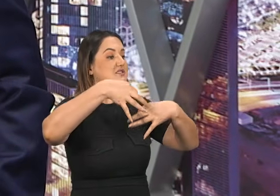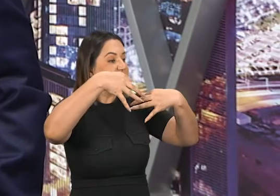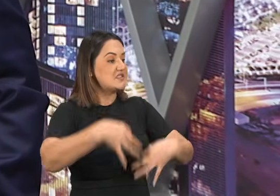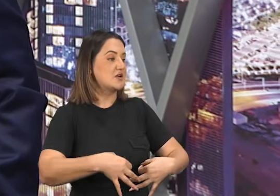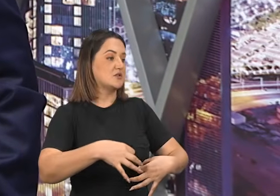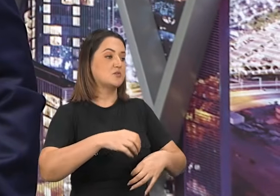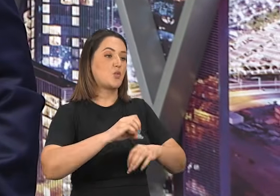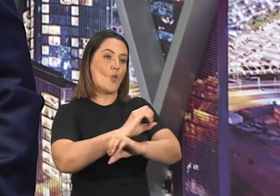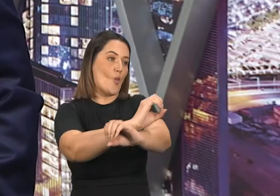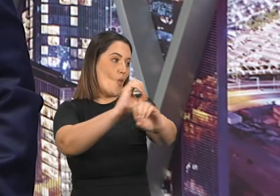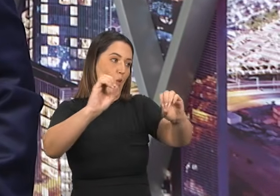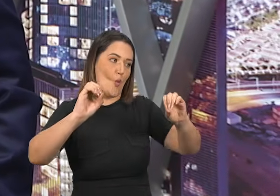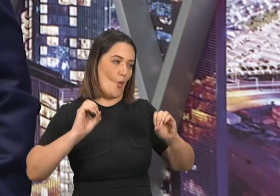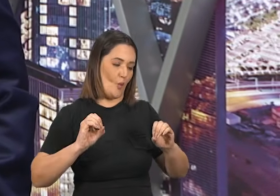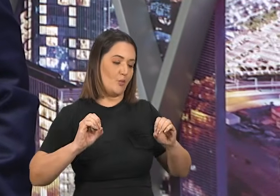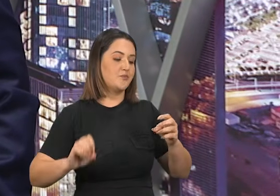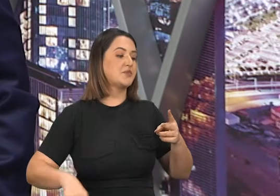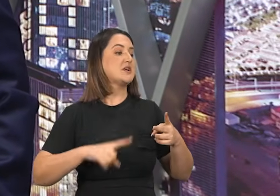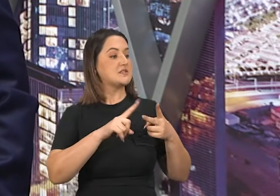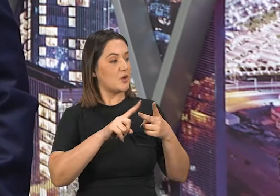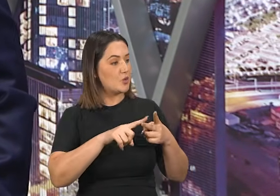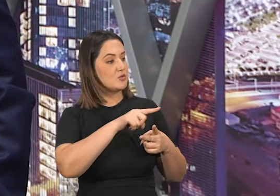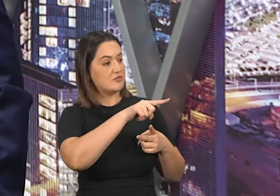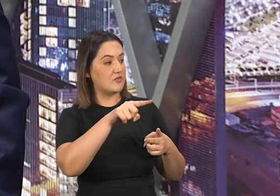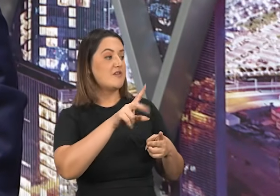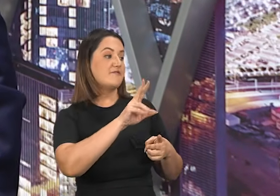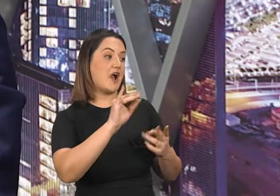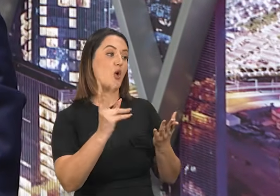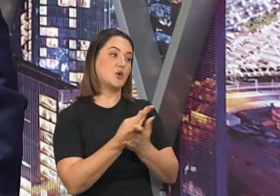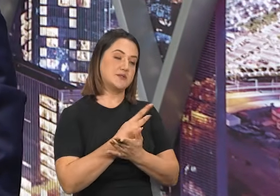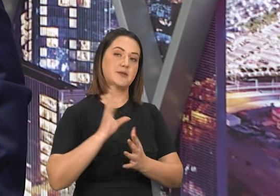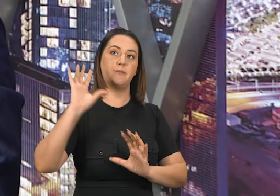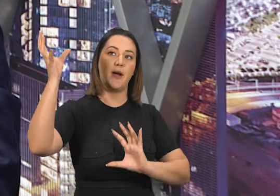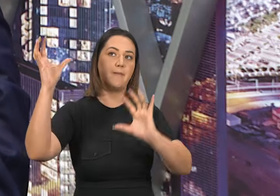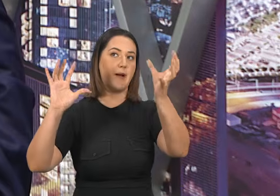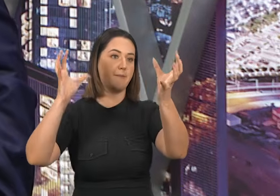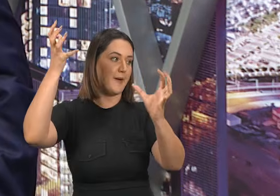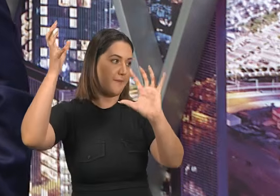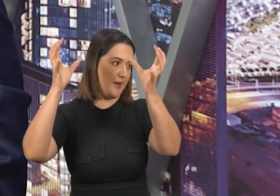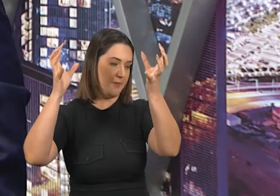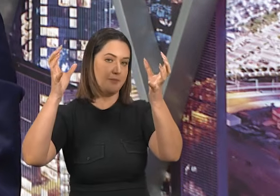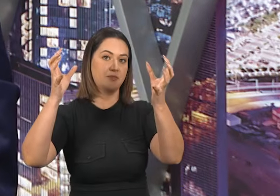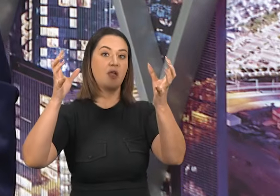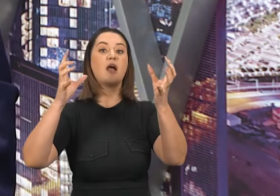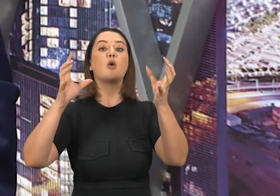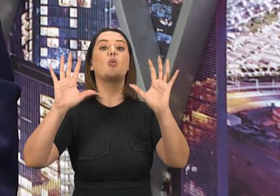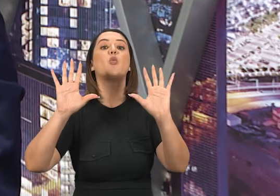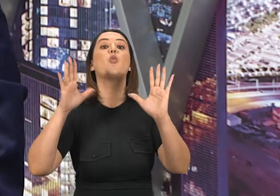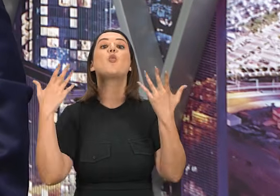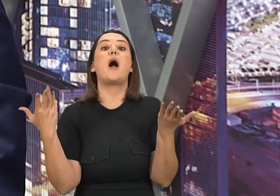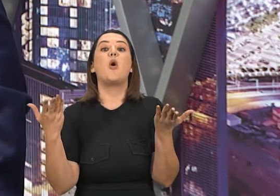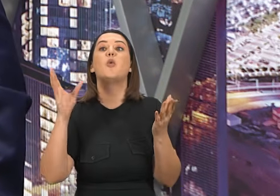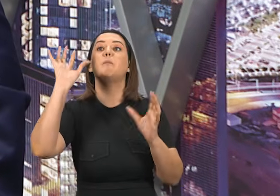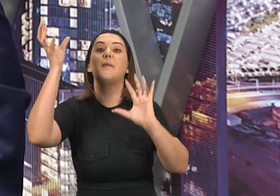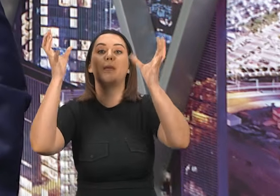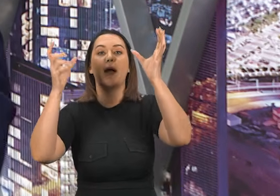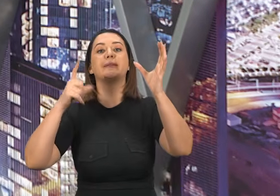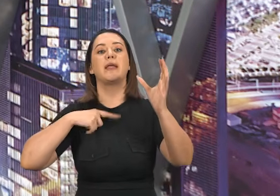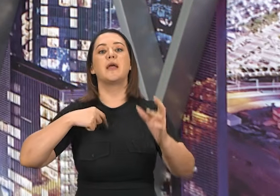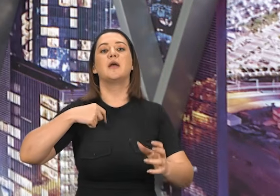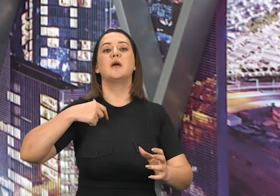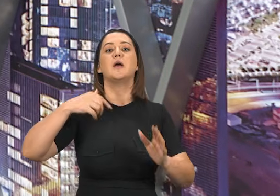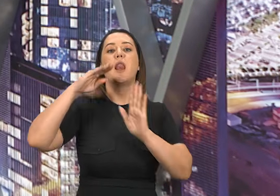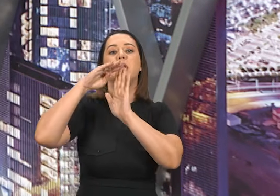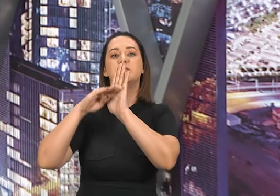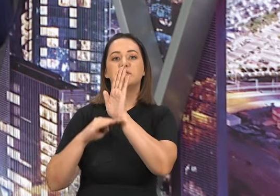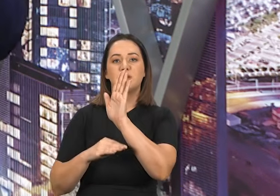ninguém sabe. A segunda foi: vocês vão ter alguns eventos. E Jesus cita uma lista de eventos.